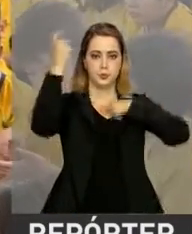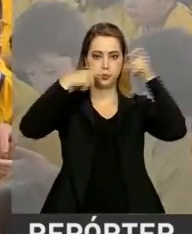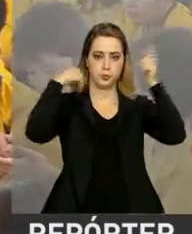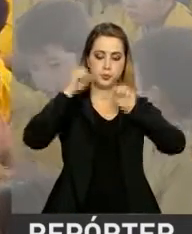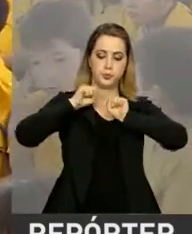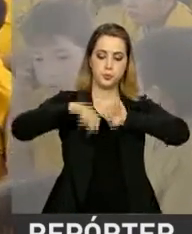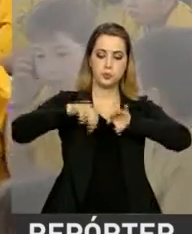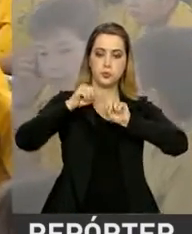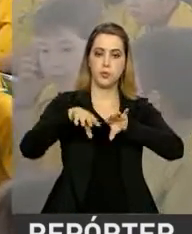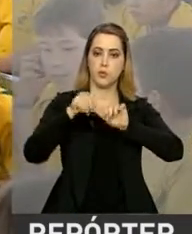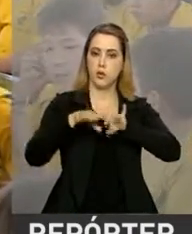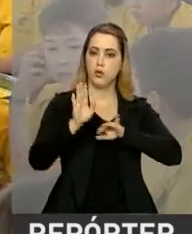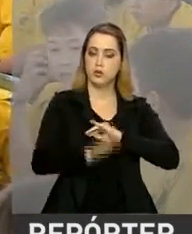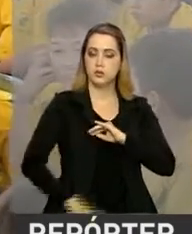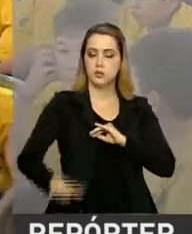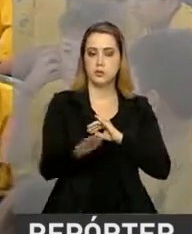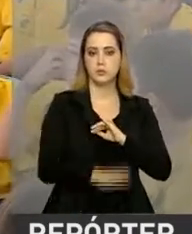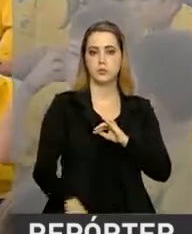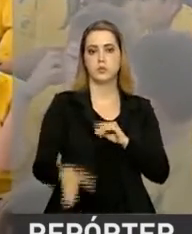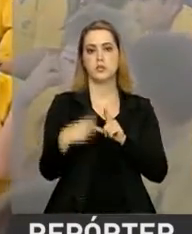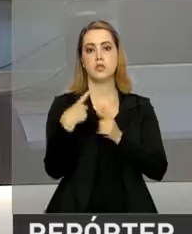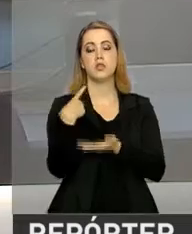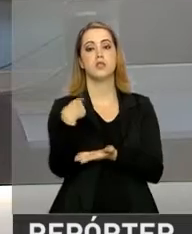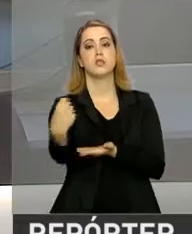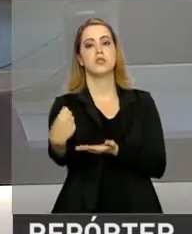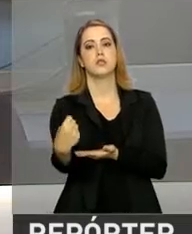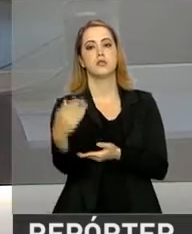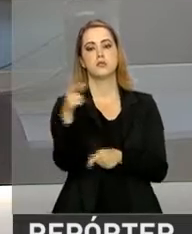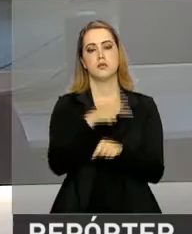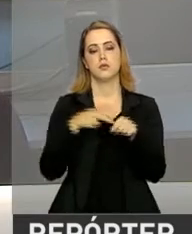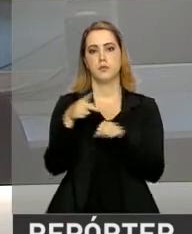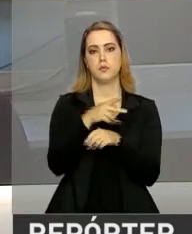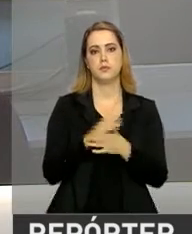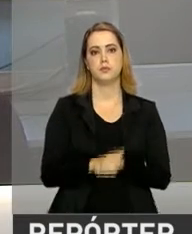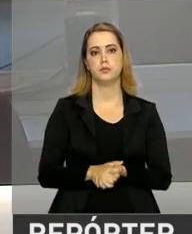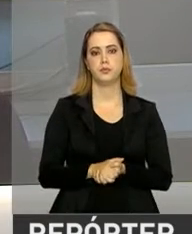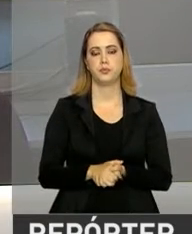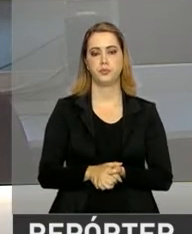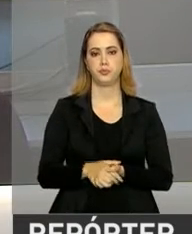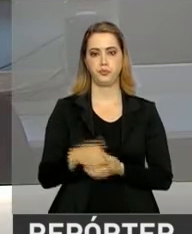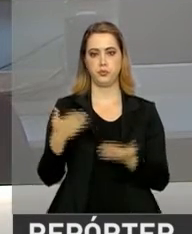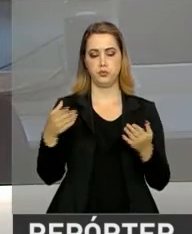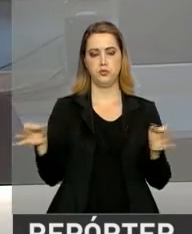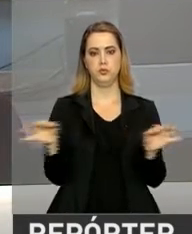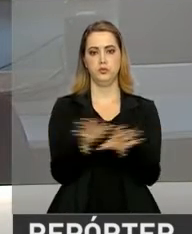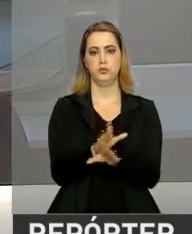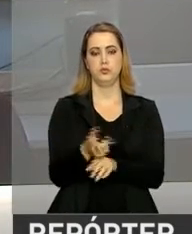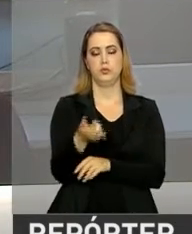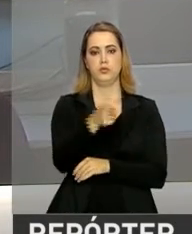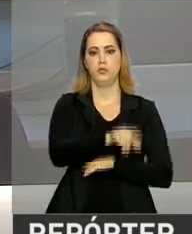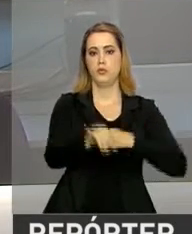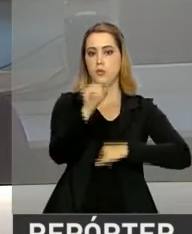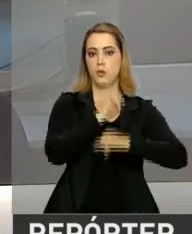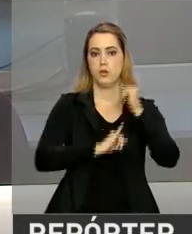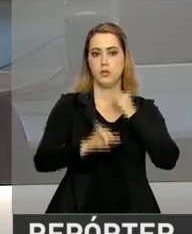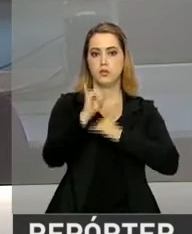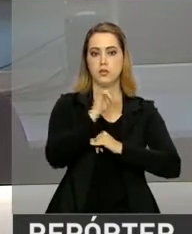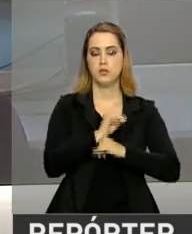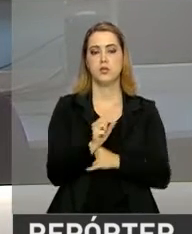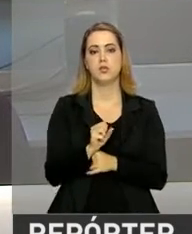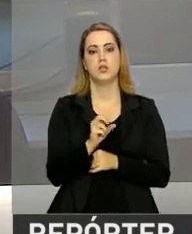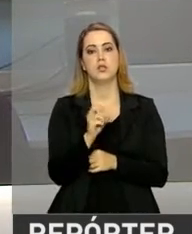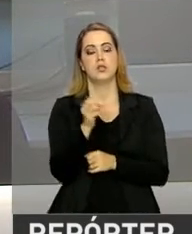com as crianças que estão fora do país o repórter nbr termina aqui voltamos a qualquer momento com outras